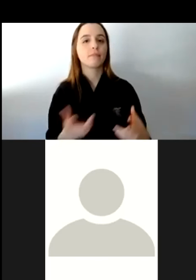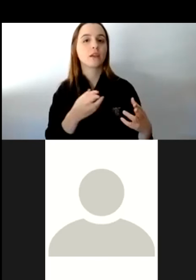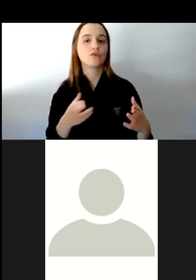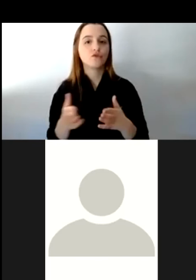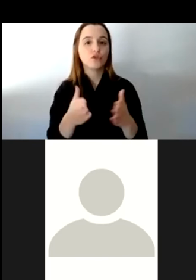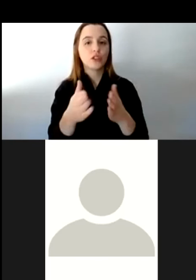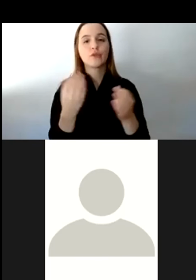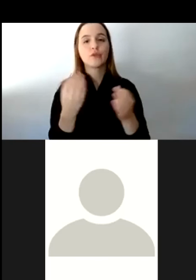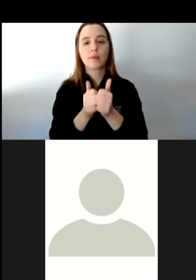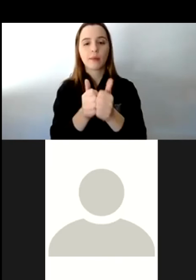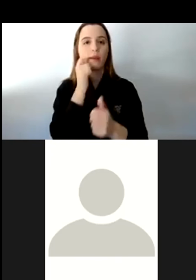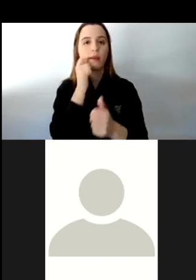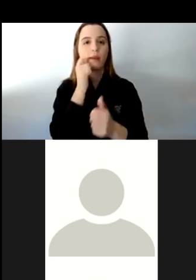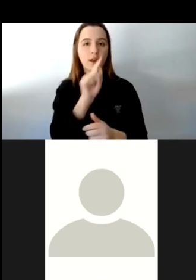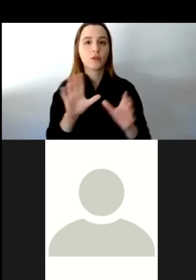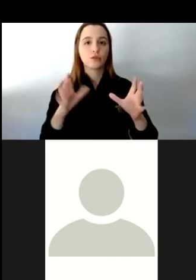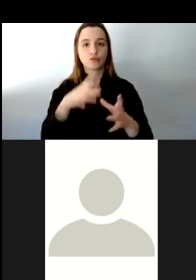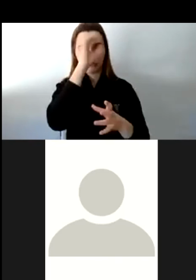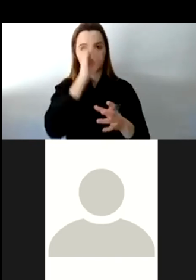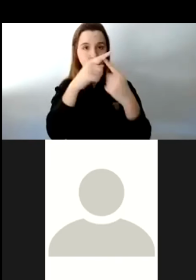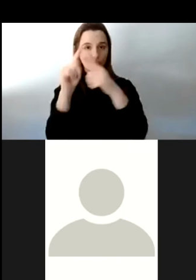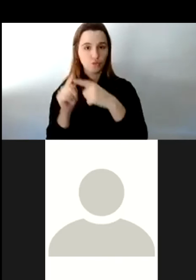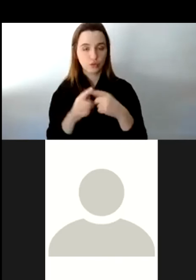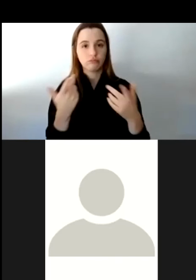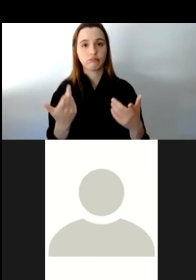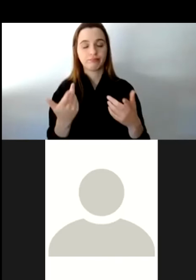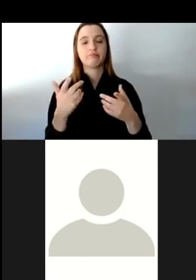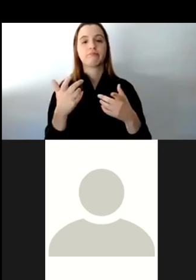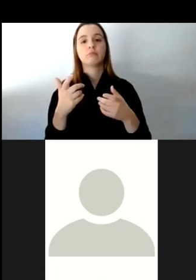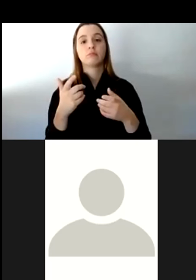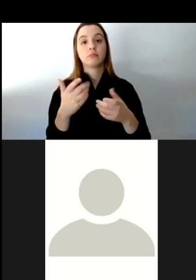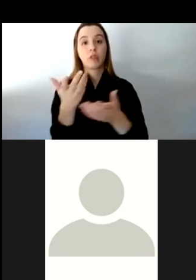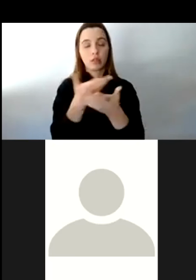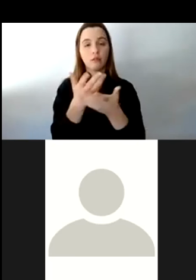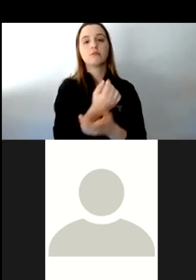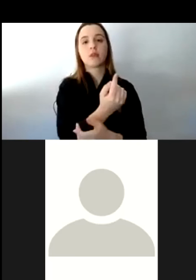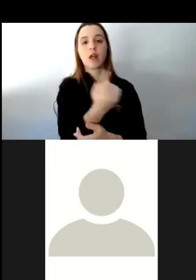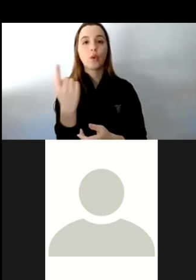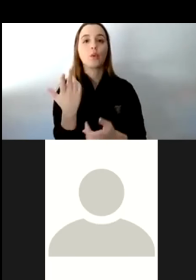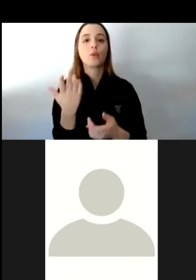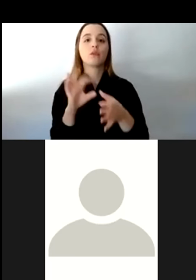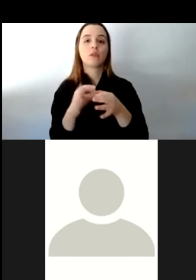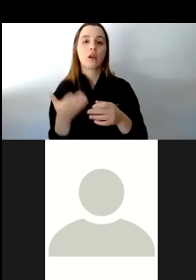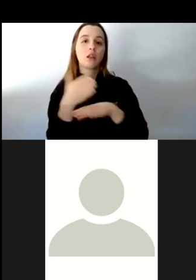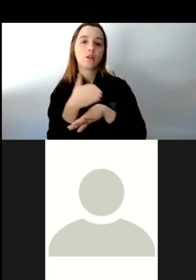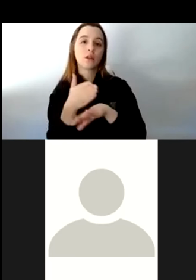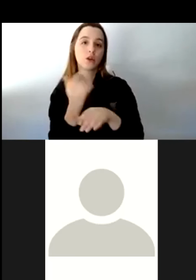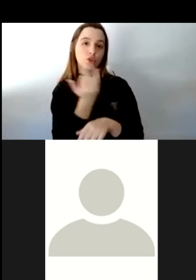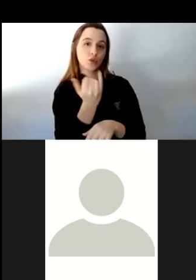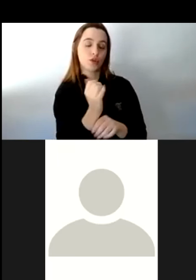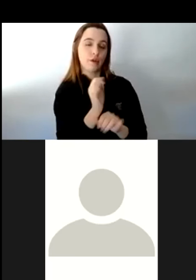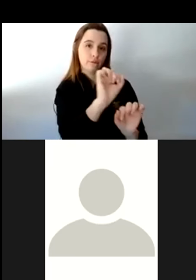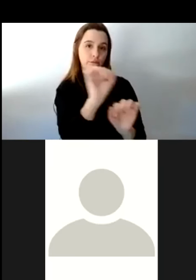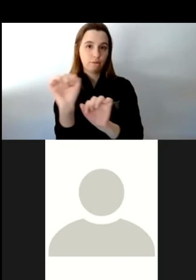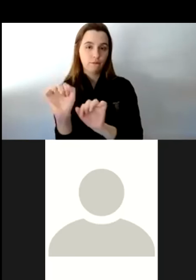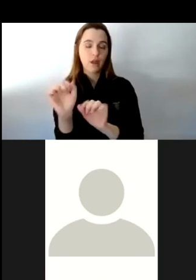Esta estratégia foi acompanhada por uma comissão interministerial, em que cada um dos membros, no âmbito da intervenção das suas